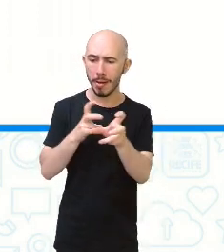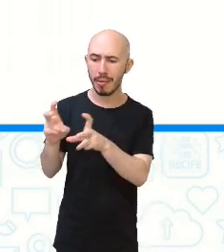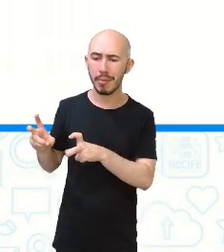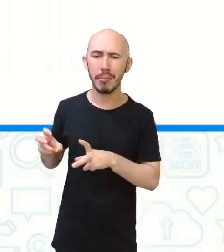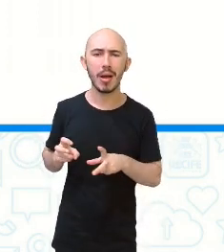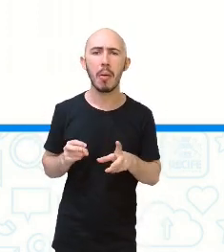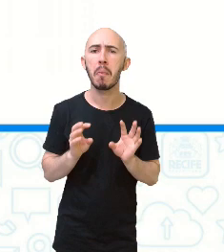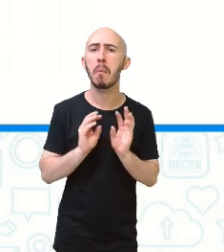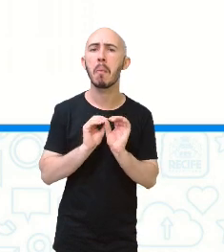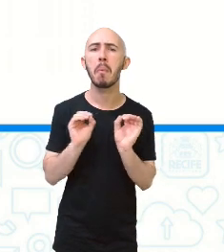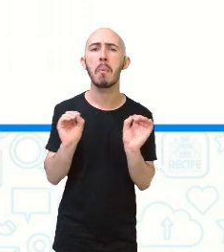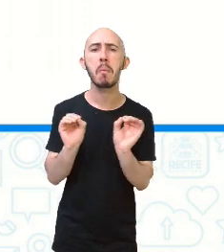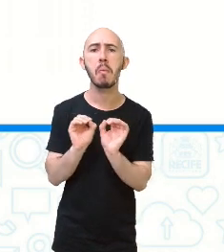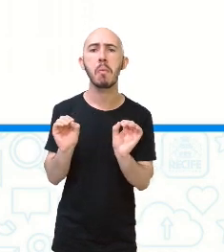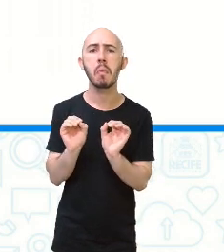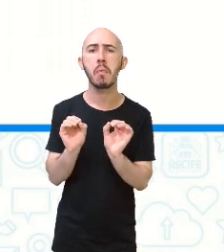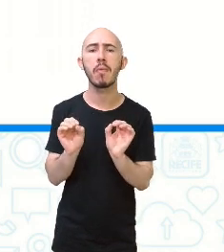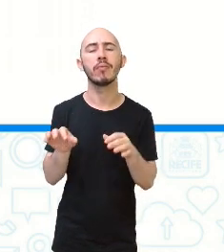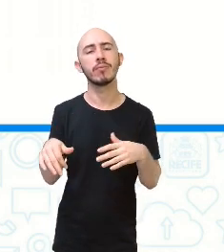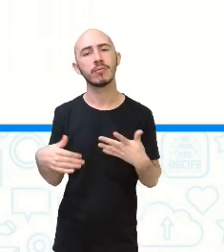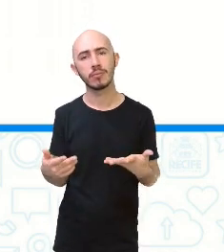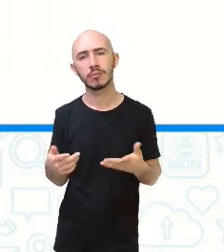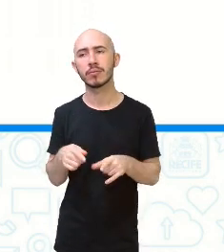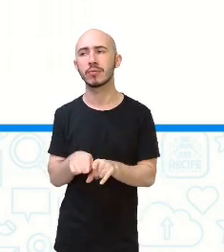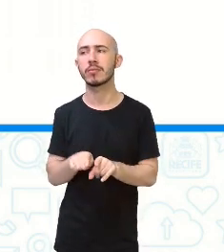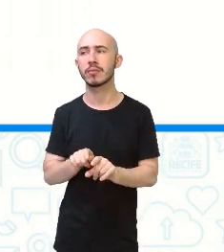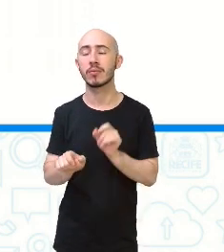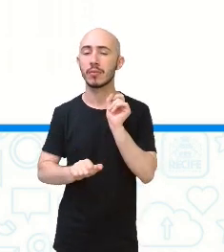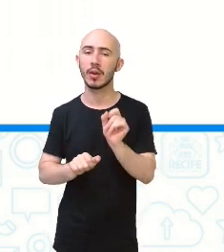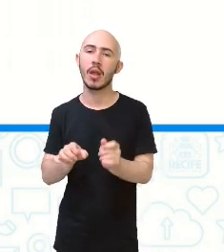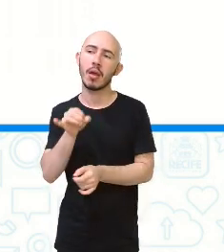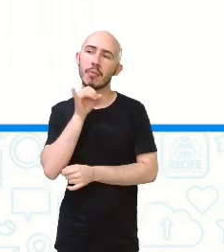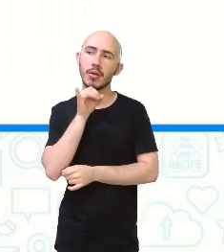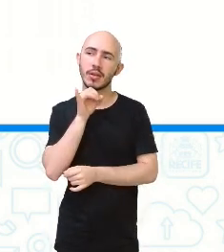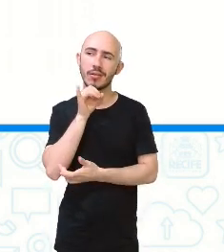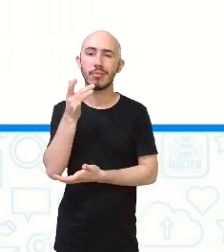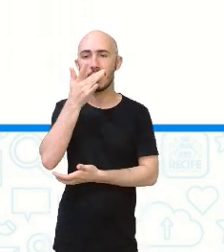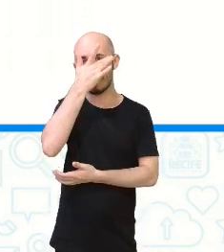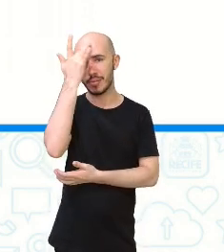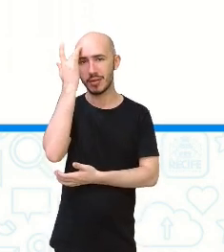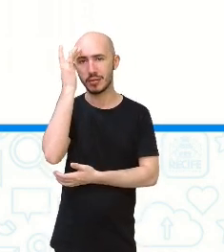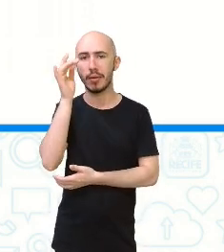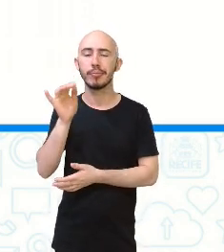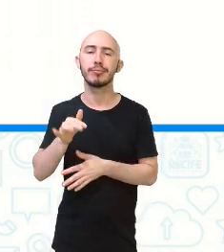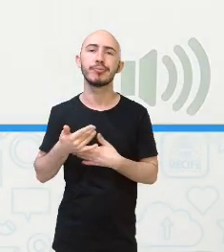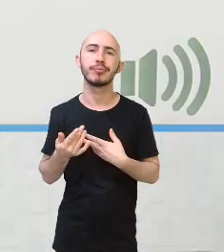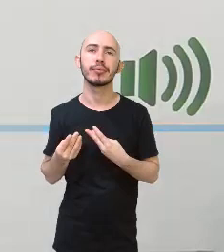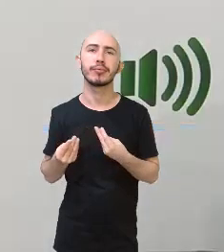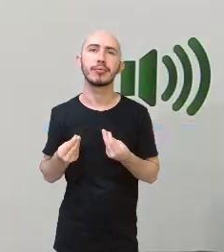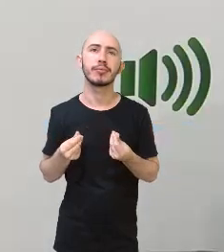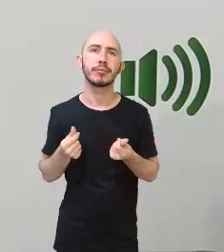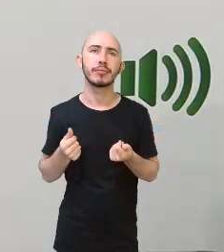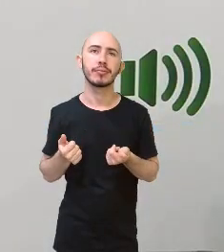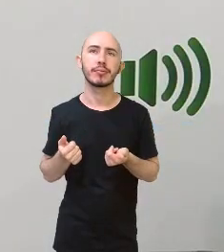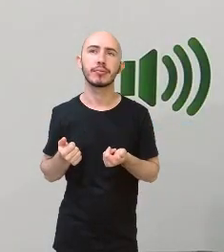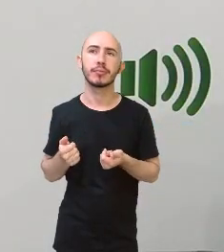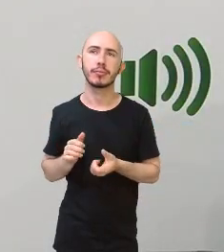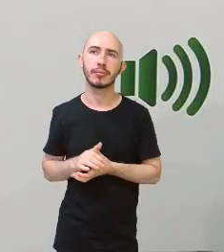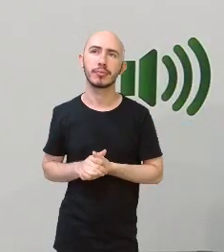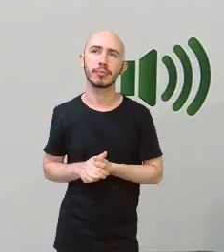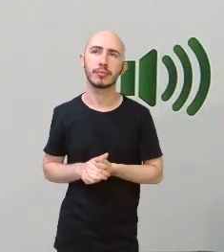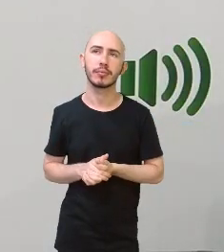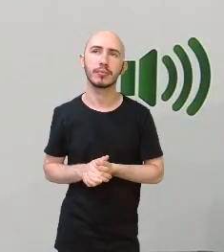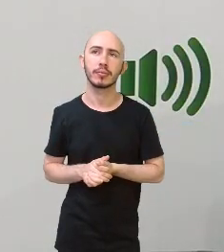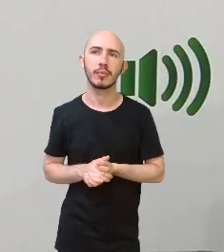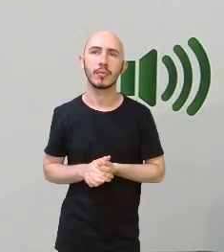certo? Adormecer. Então, muitas vezes a pessoa fica muito tempo, por exemplo, com